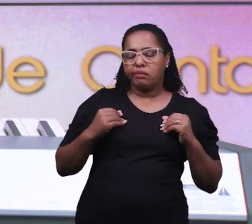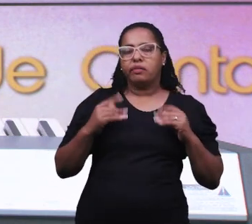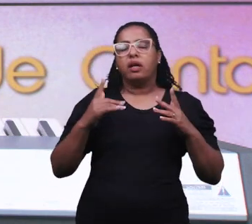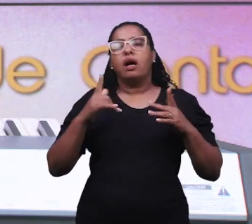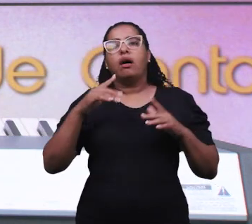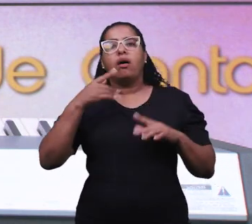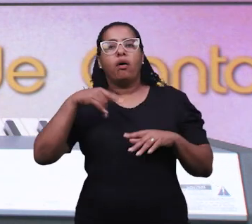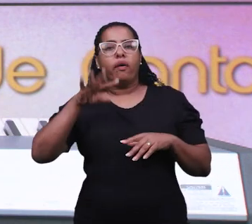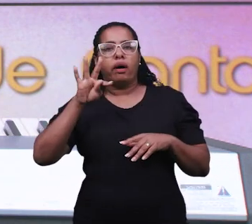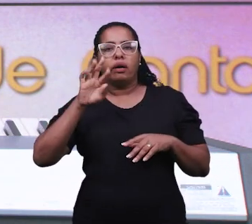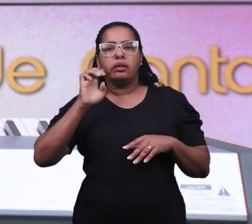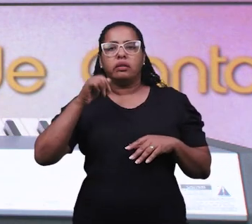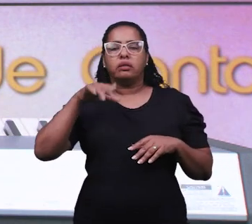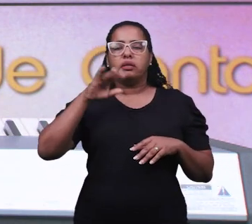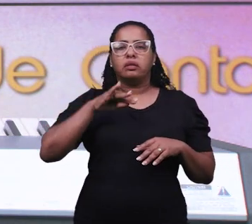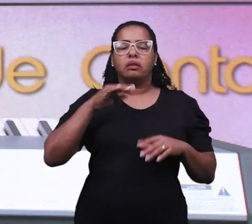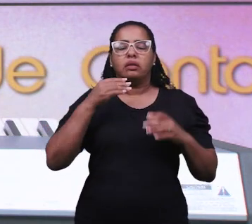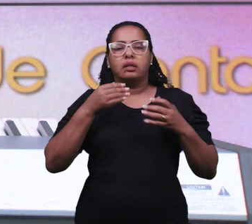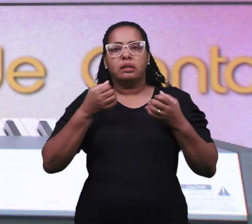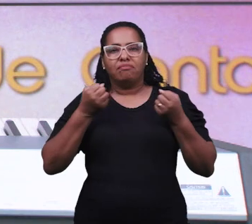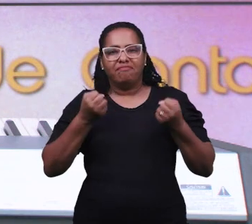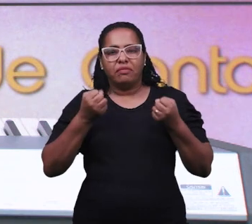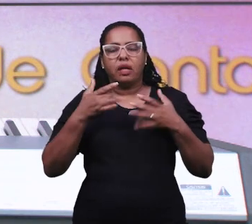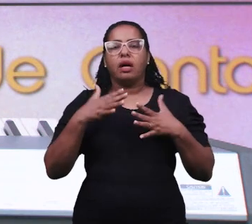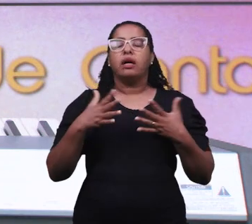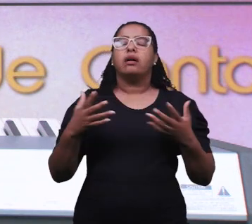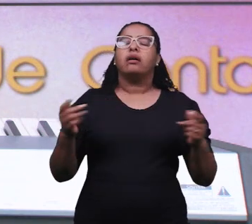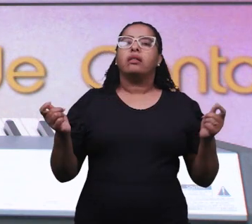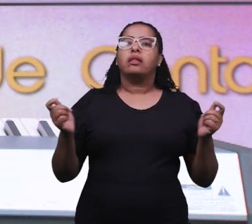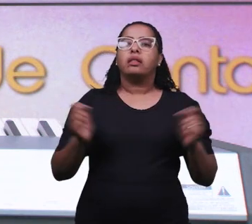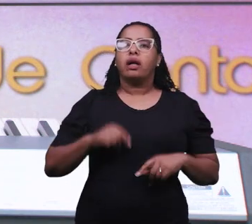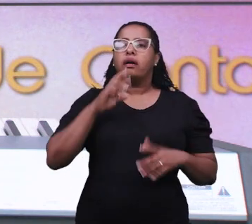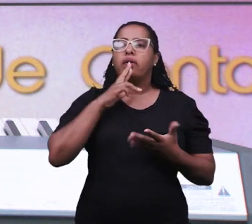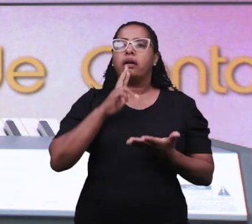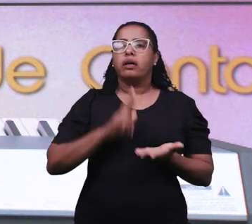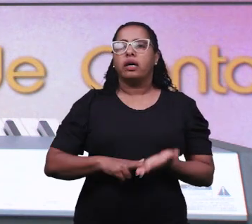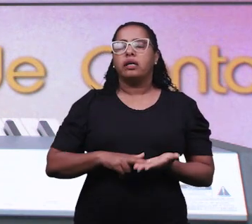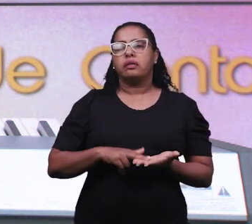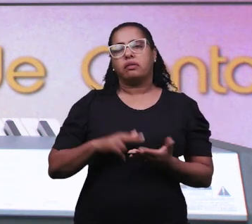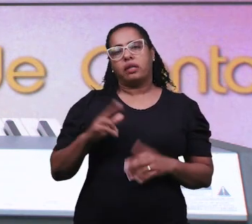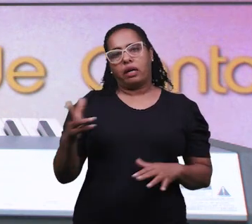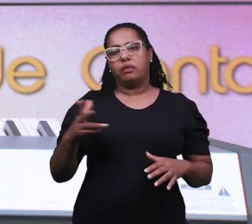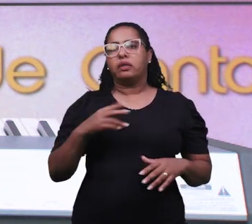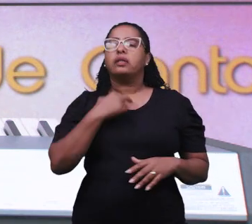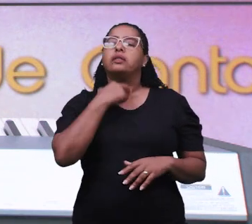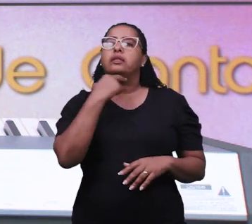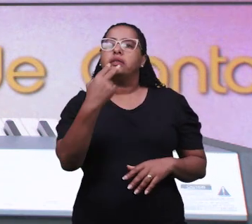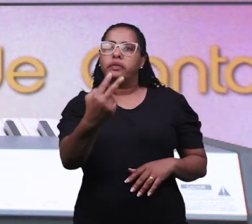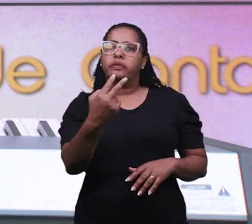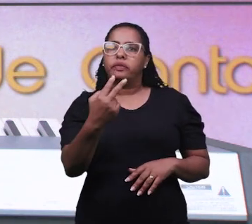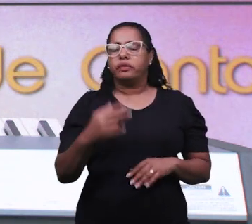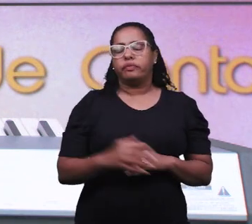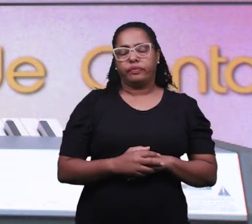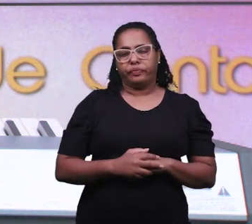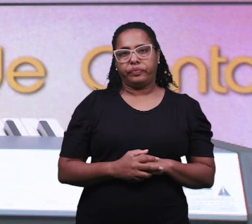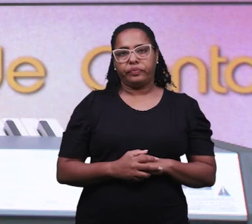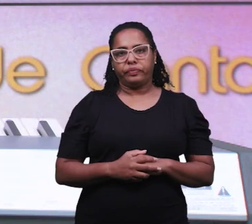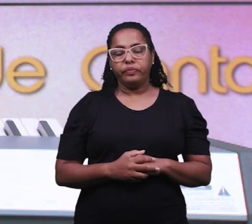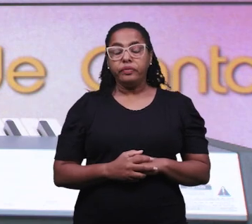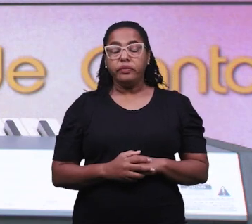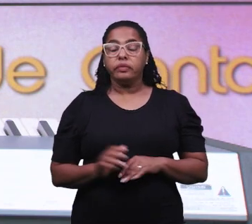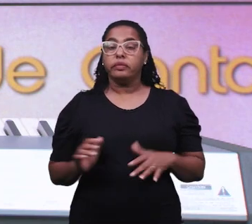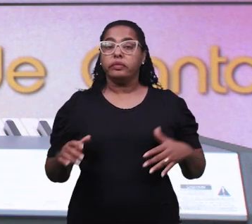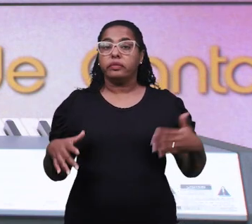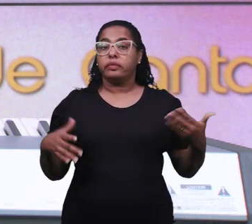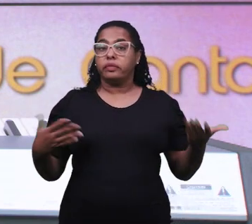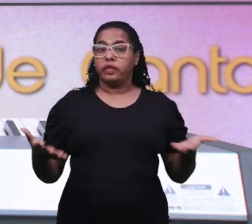essa tensão podem resultar negativamente na sua sonoridade vocal, na produção do seu som. Então,